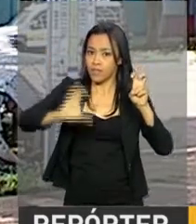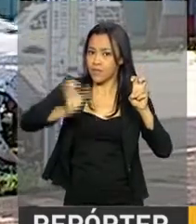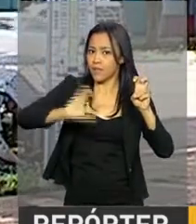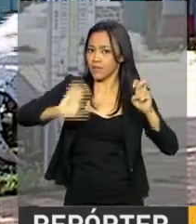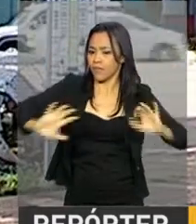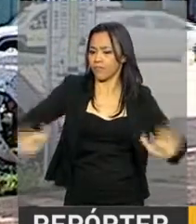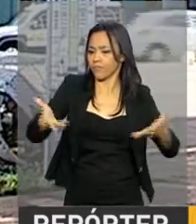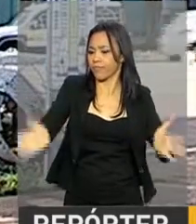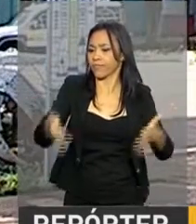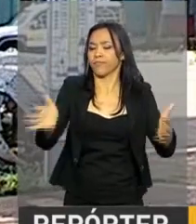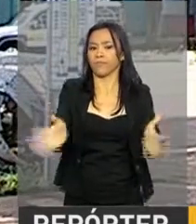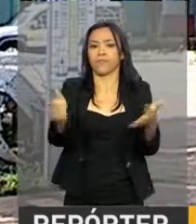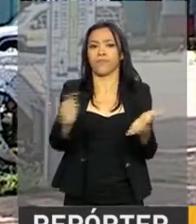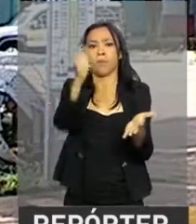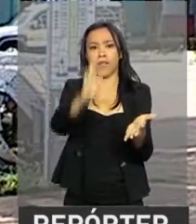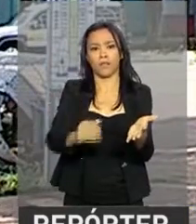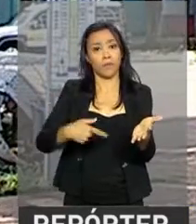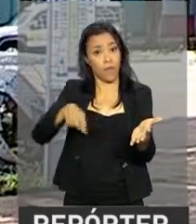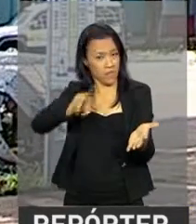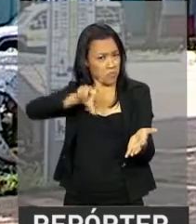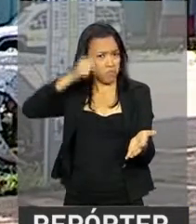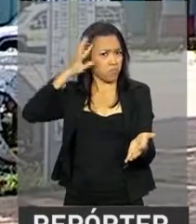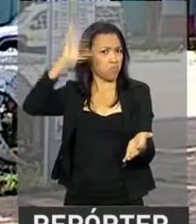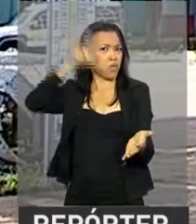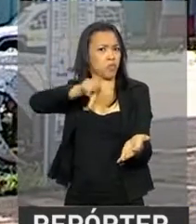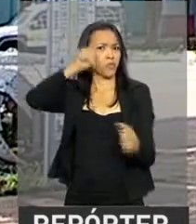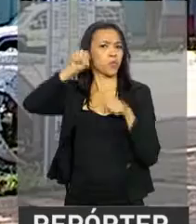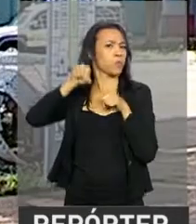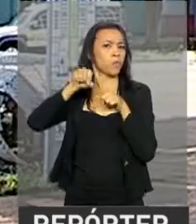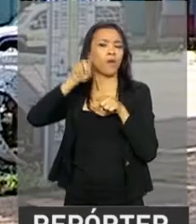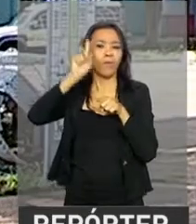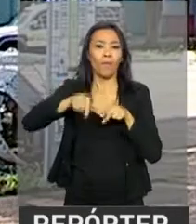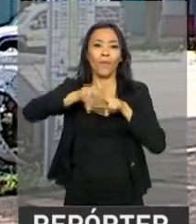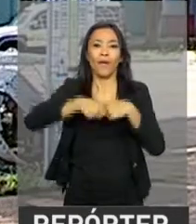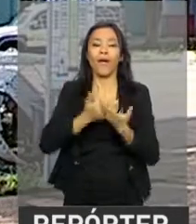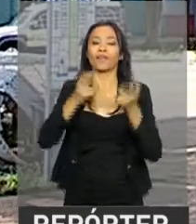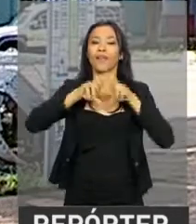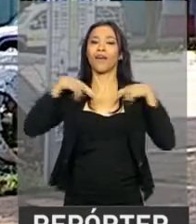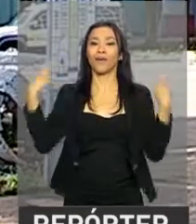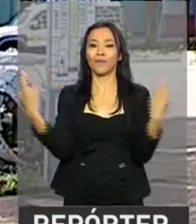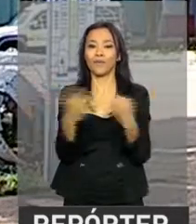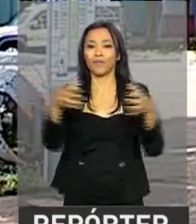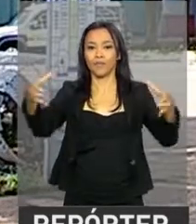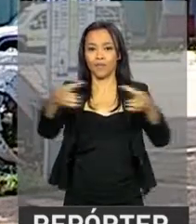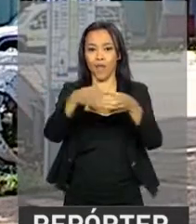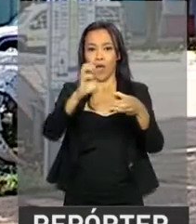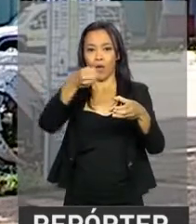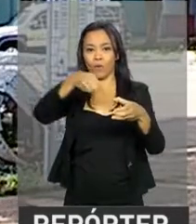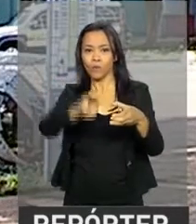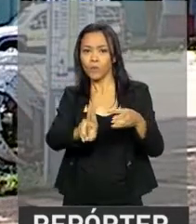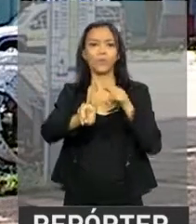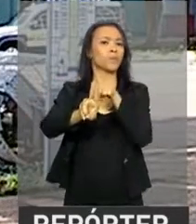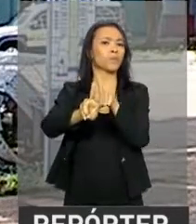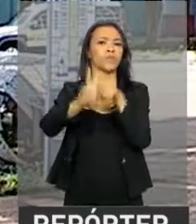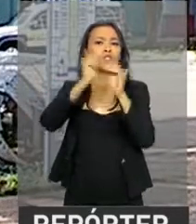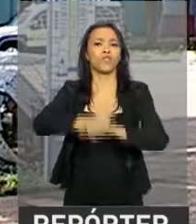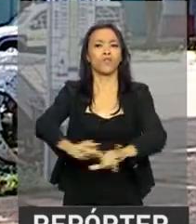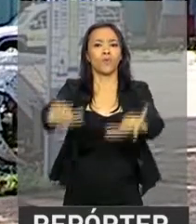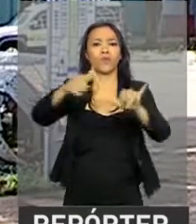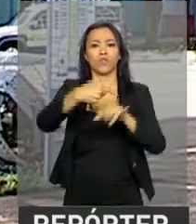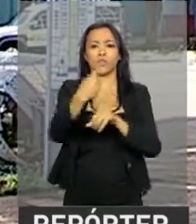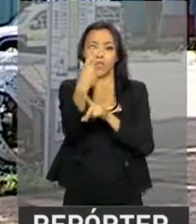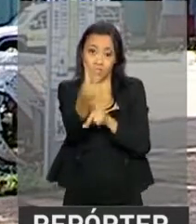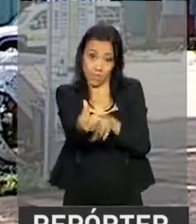o Brasil. A escolha foi com base na decisão da Assembleia Geral das Nações Unidas, que proclamou